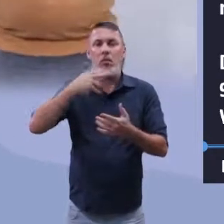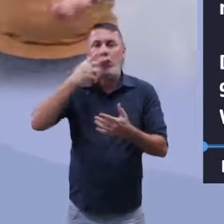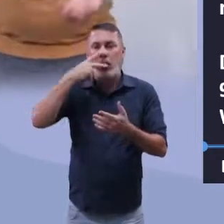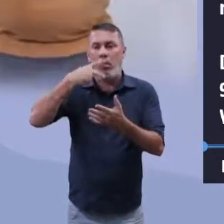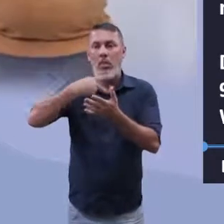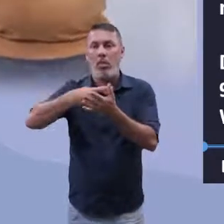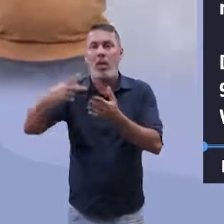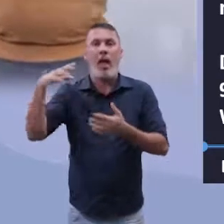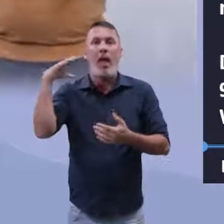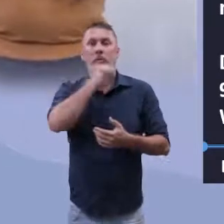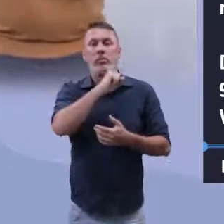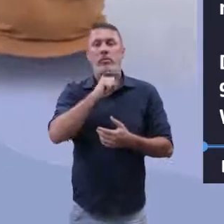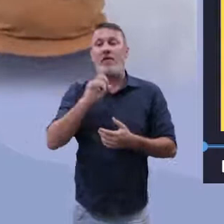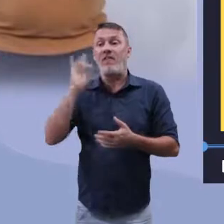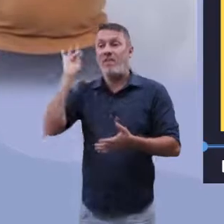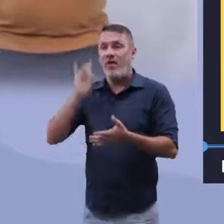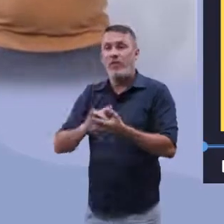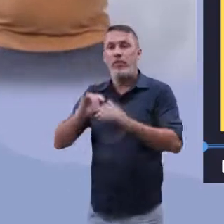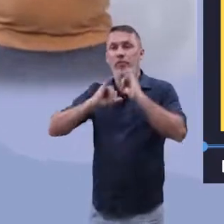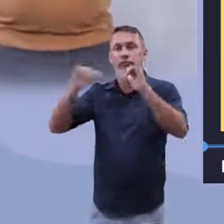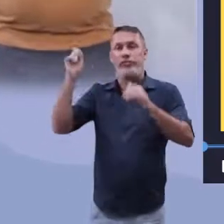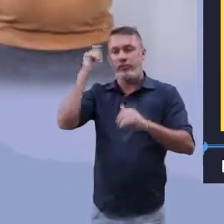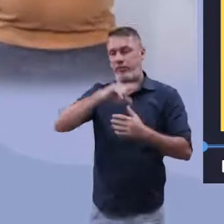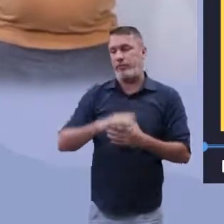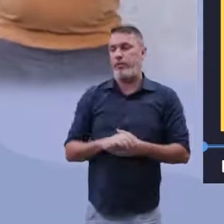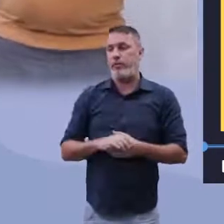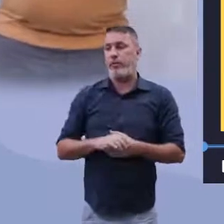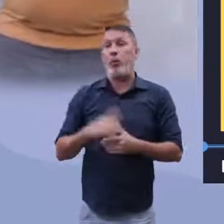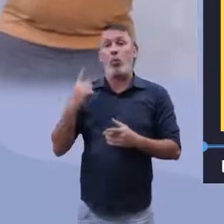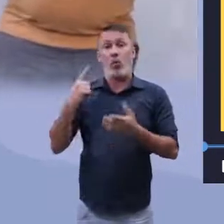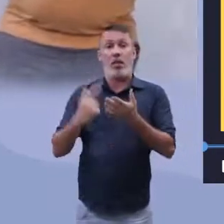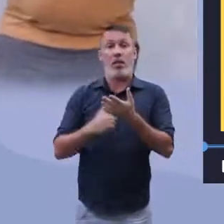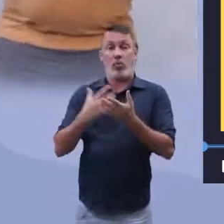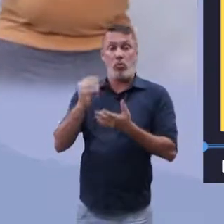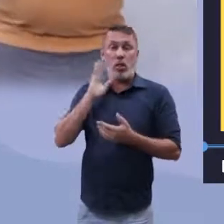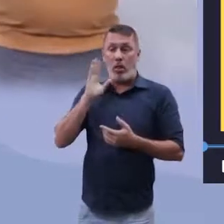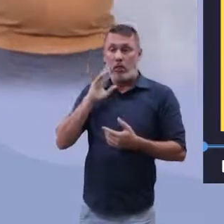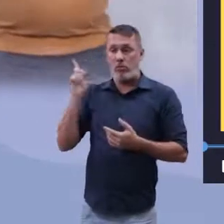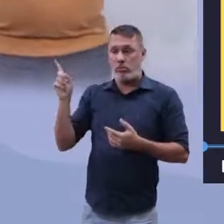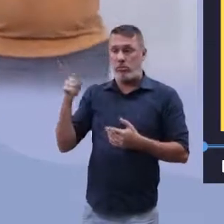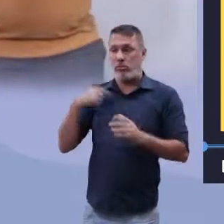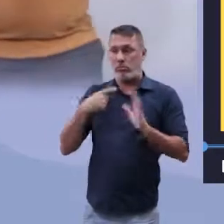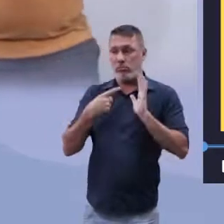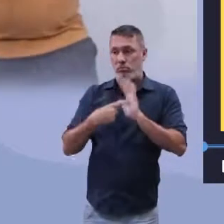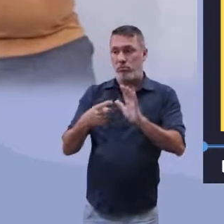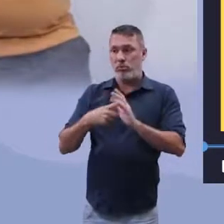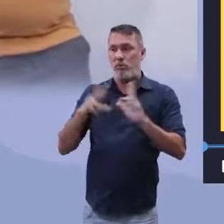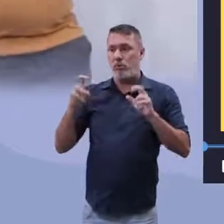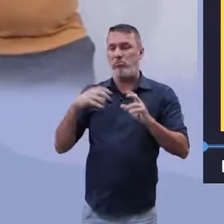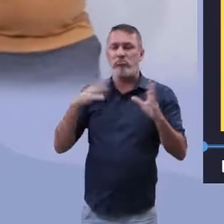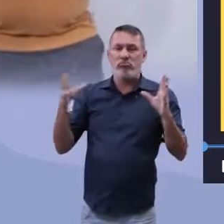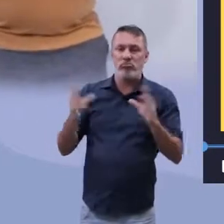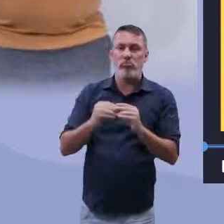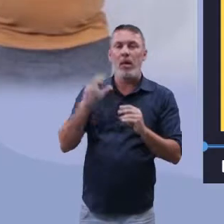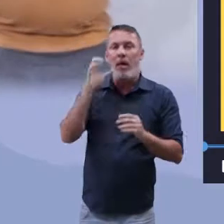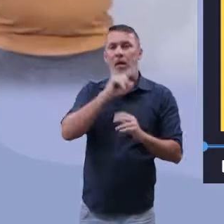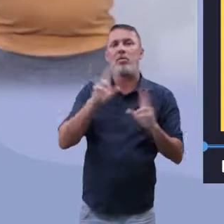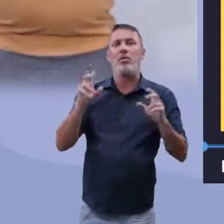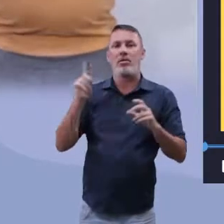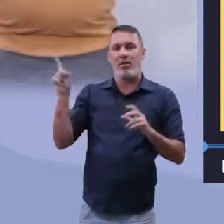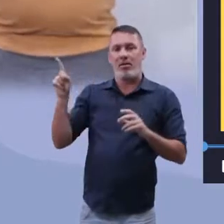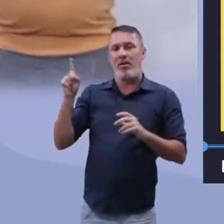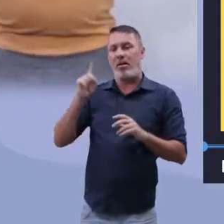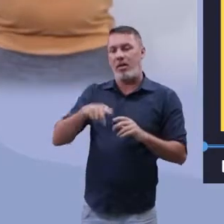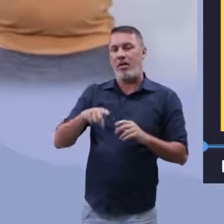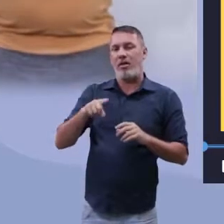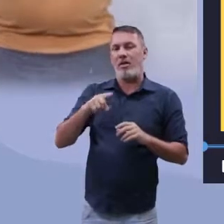são informações que você pode colocar dentro do seu texto. Tem um livro muito bacana que eu já até trabalhei com vocês, que eu só vou citar, que é o